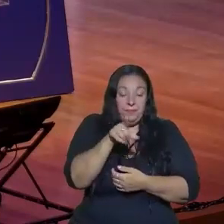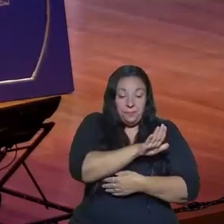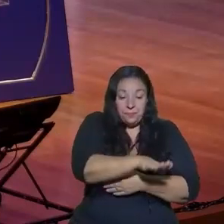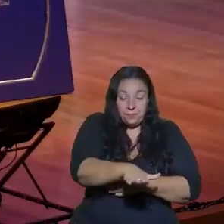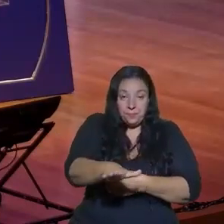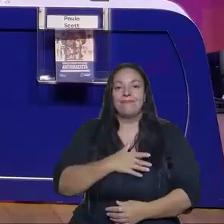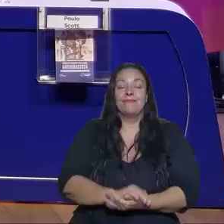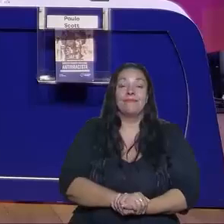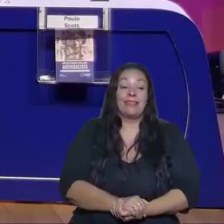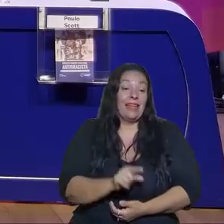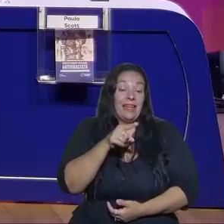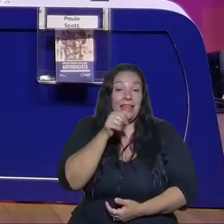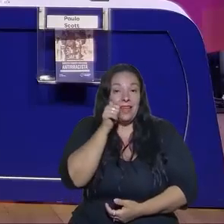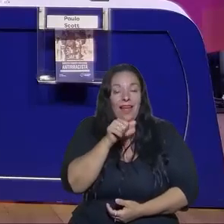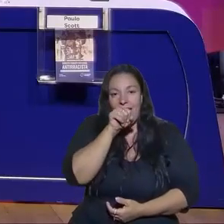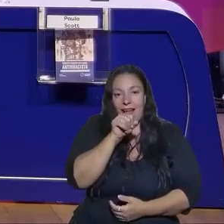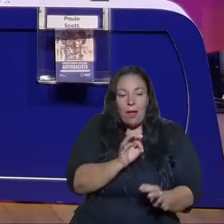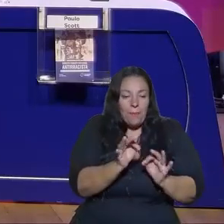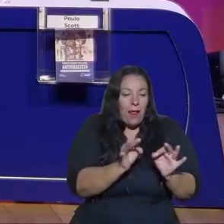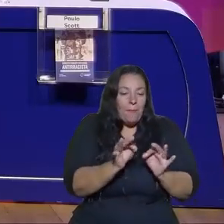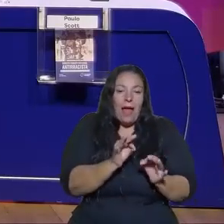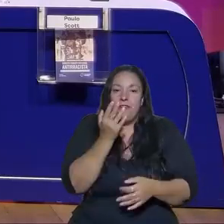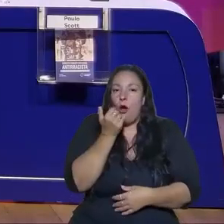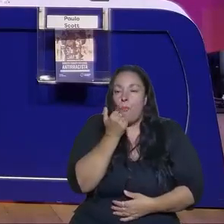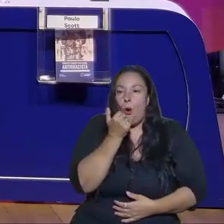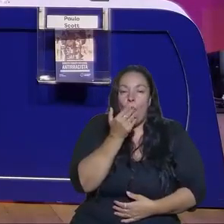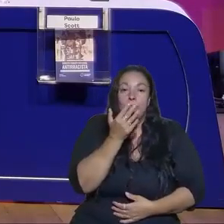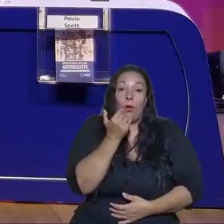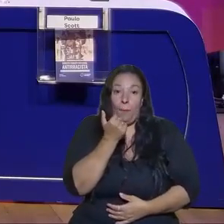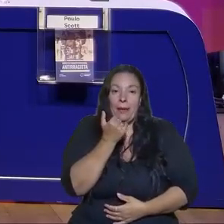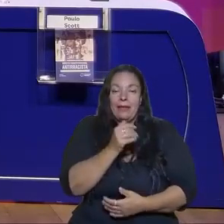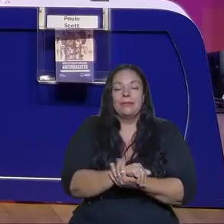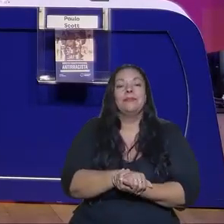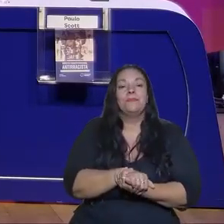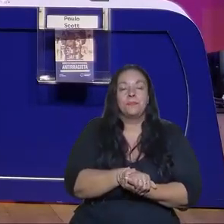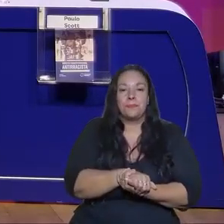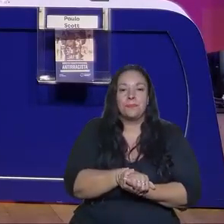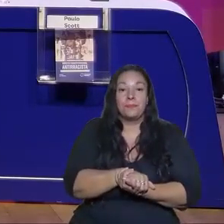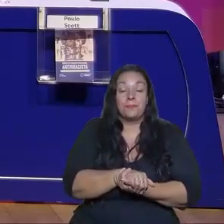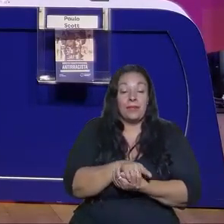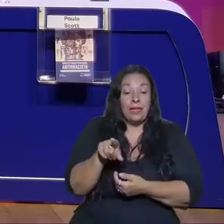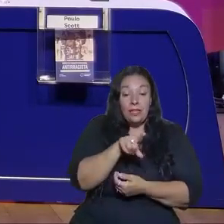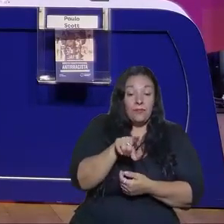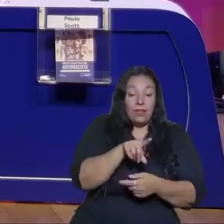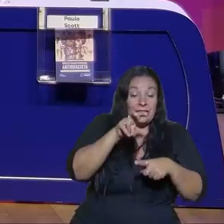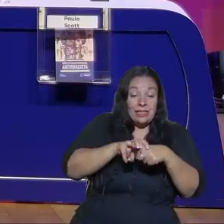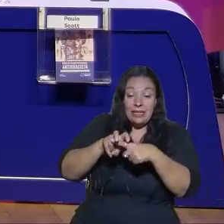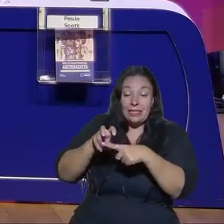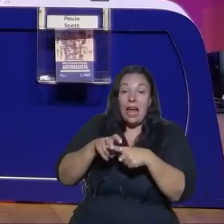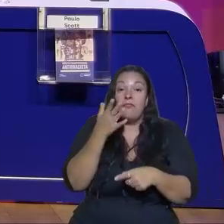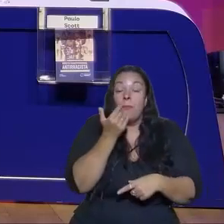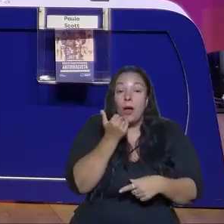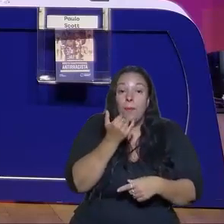menino, e ela logo preparava o almoço para vocês, a comida para vocês, e vocês sentavam para comer,